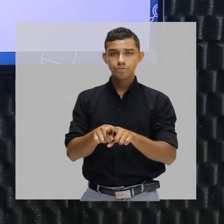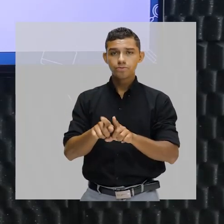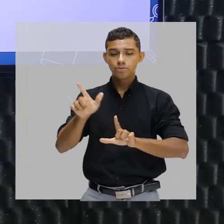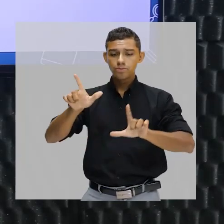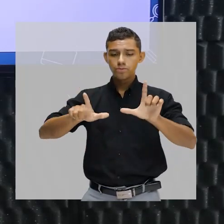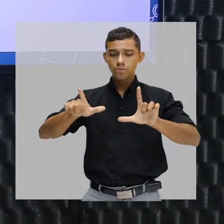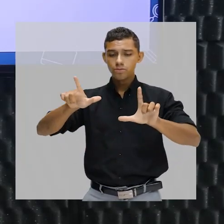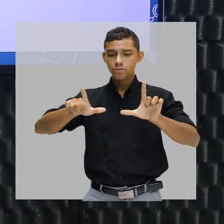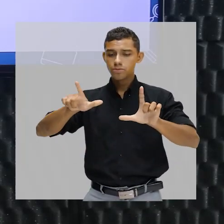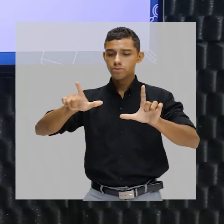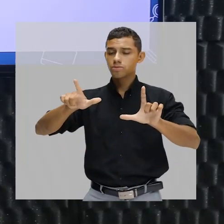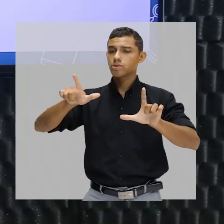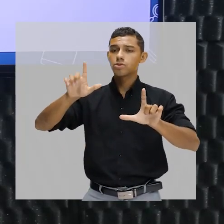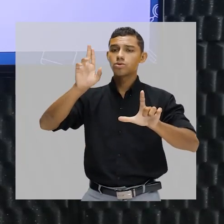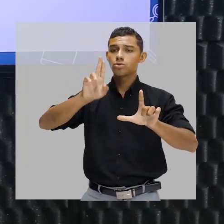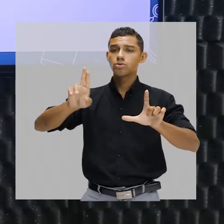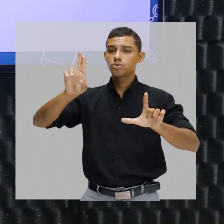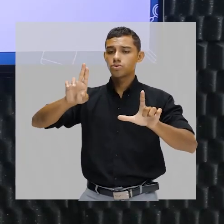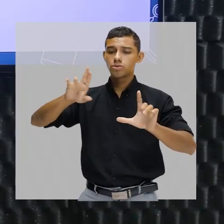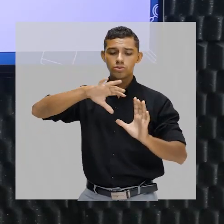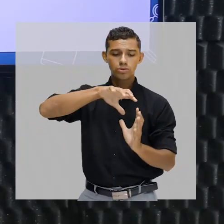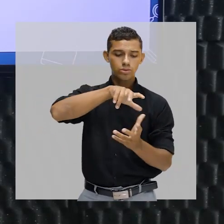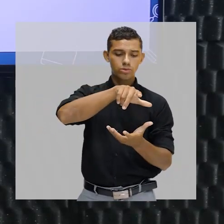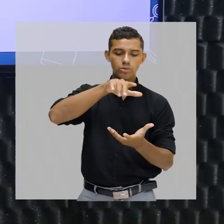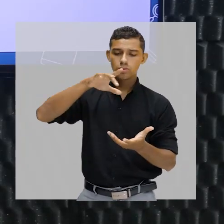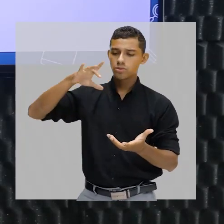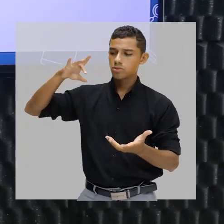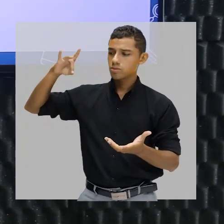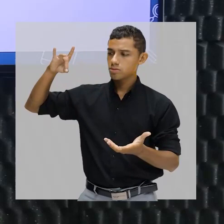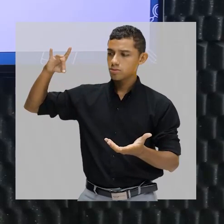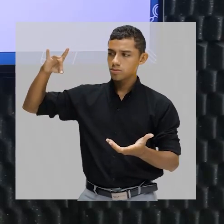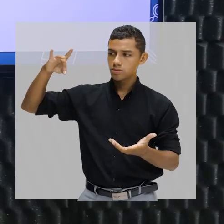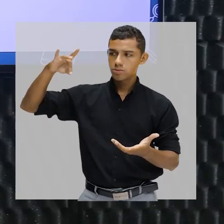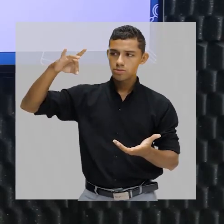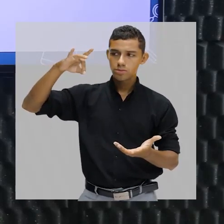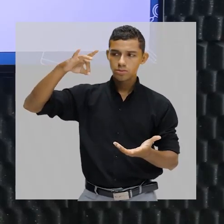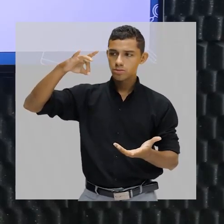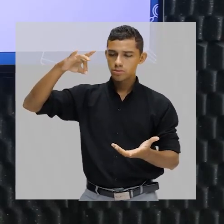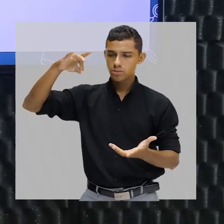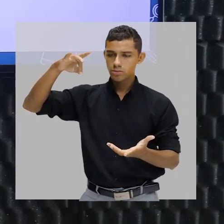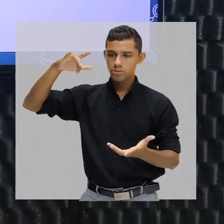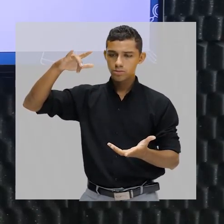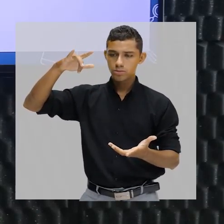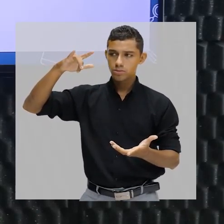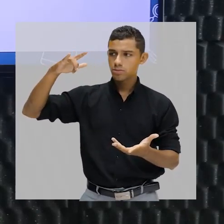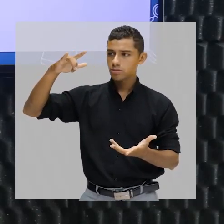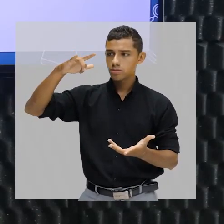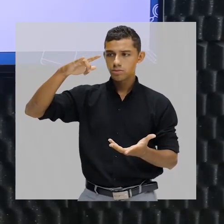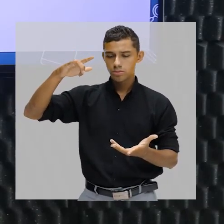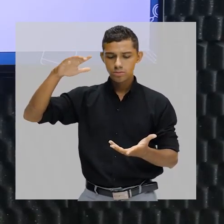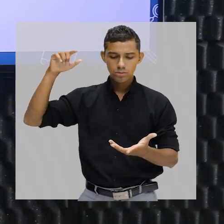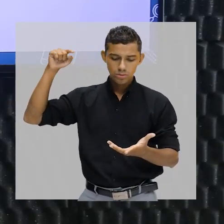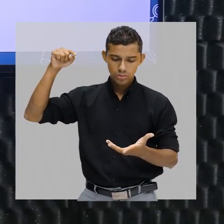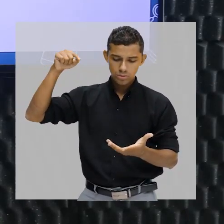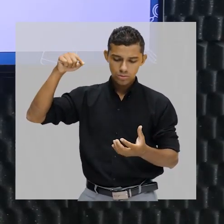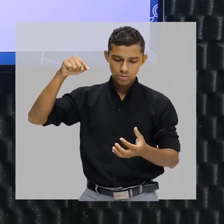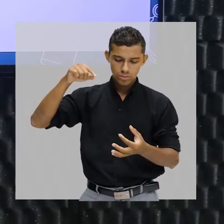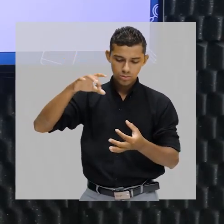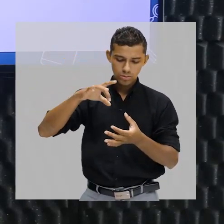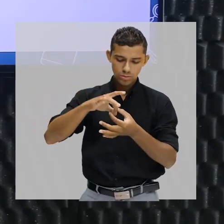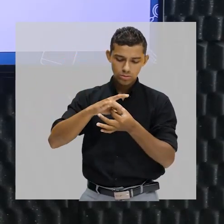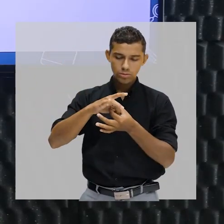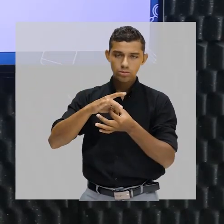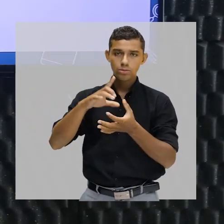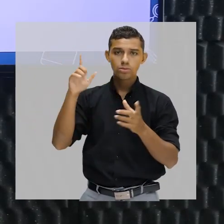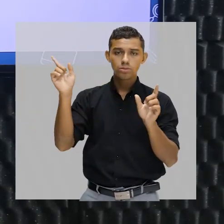isso, certo? Então, existe uma transmissão que é feita da Terra para os satélites, e esses satélites eles fazem